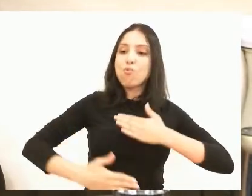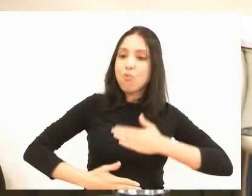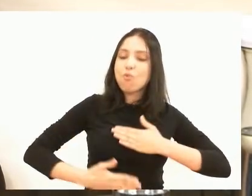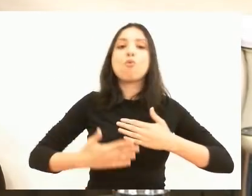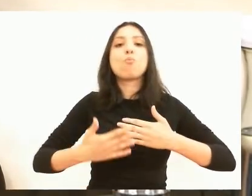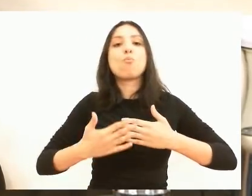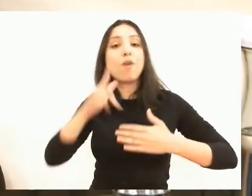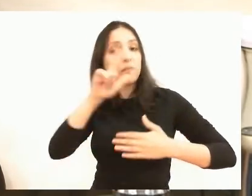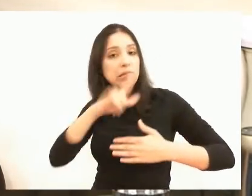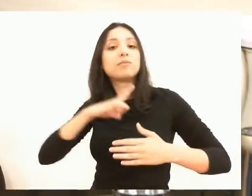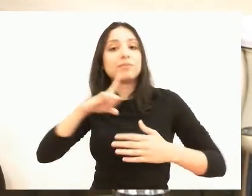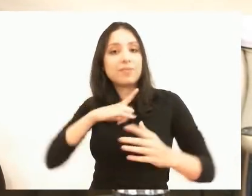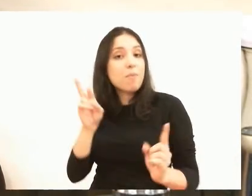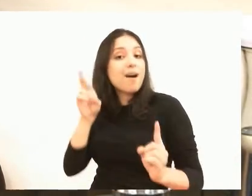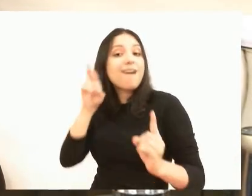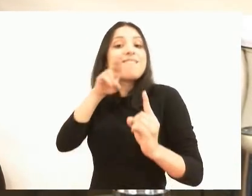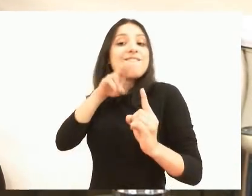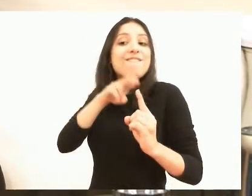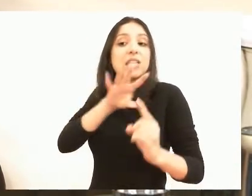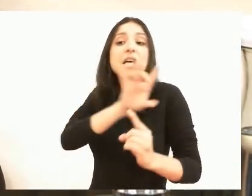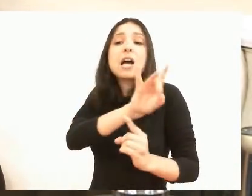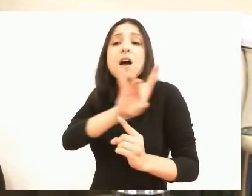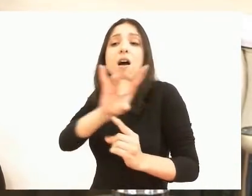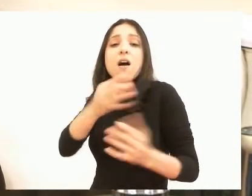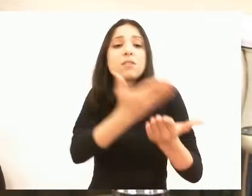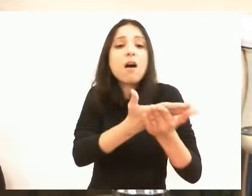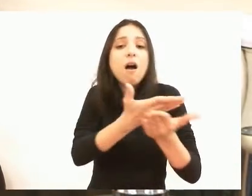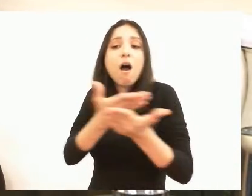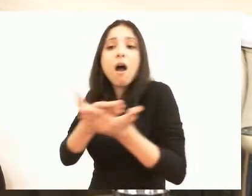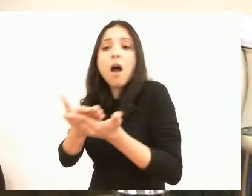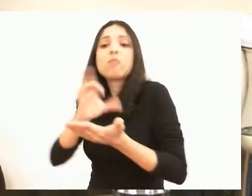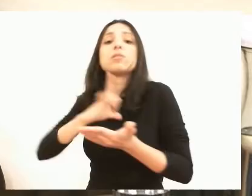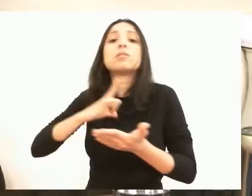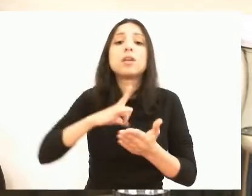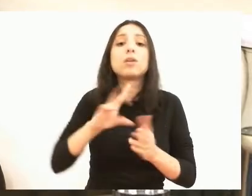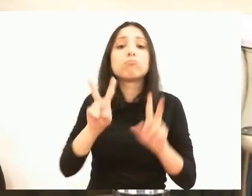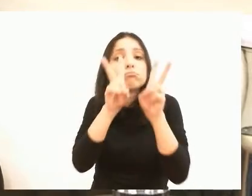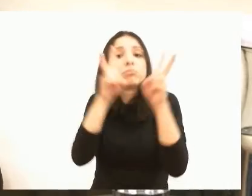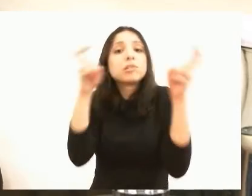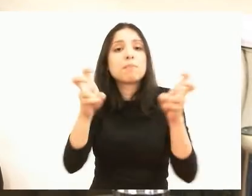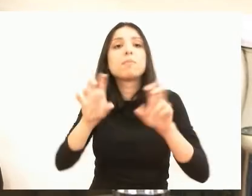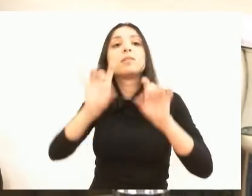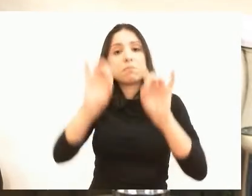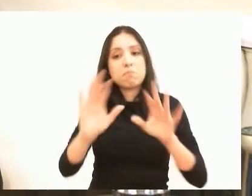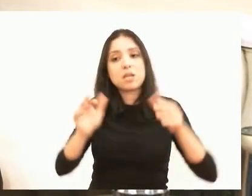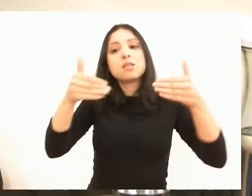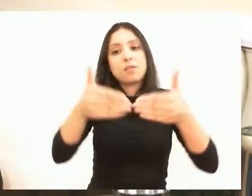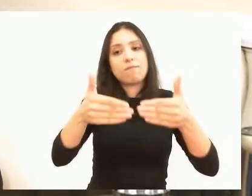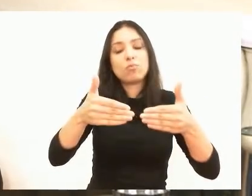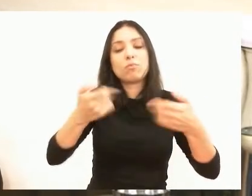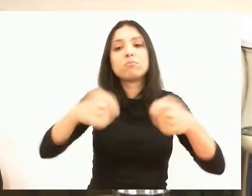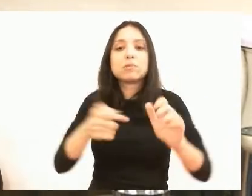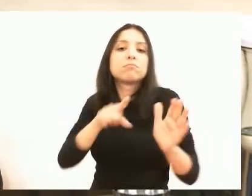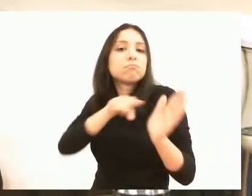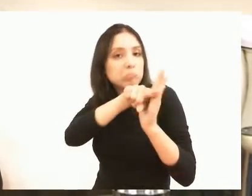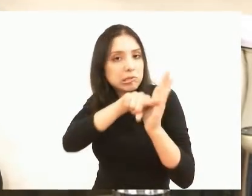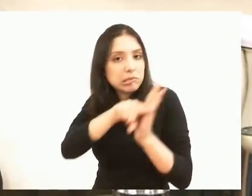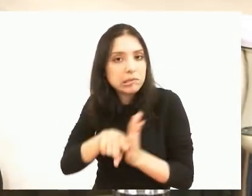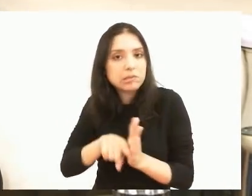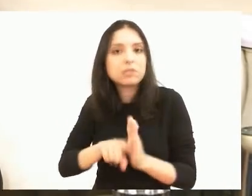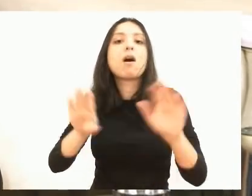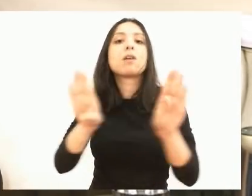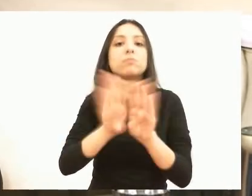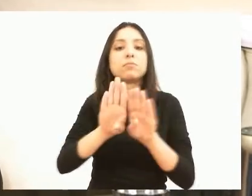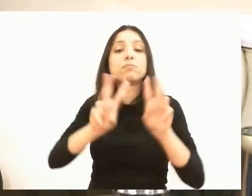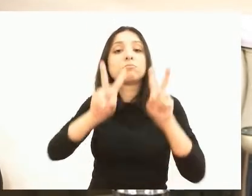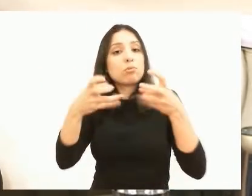referência cada aula tem um tópico corporal específico a ser pesquisado em relação